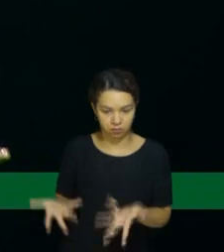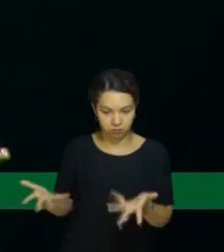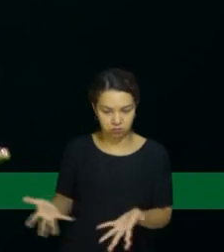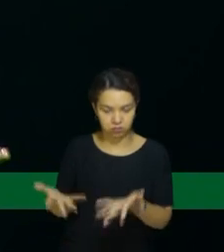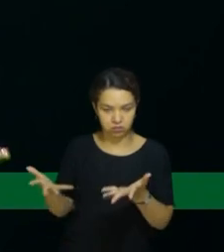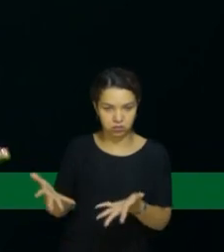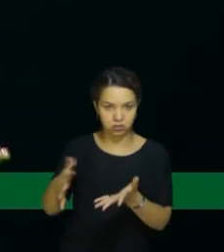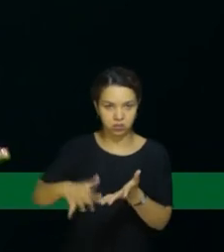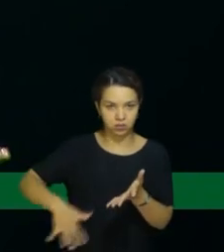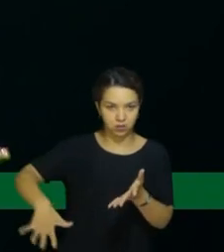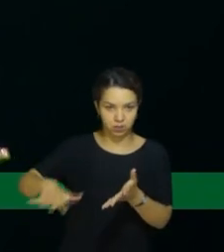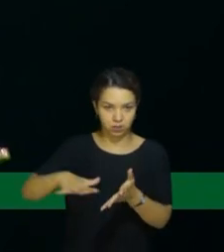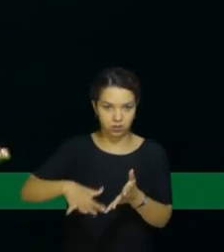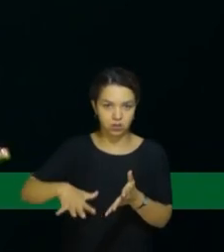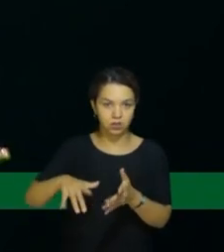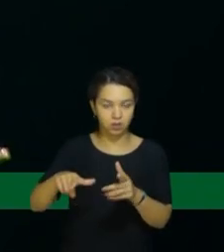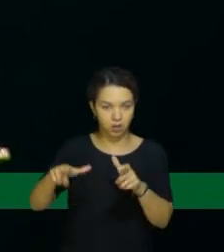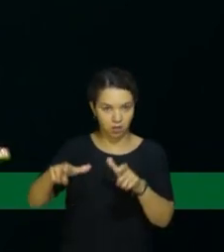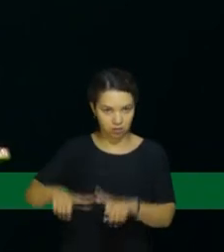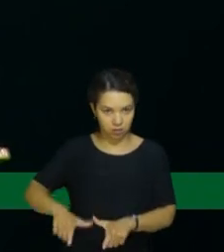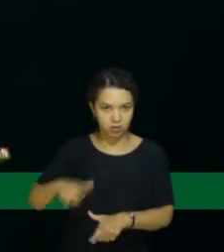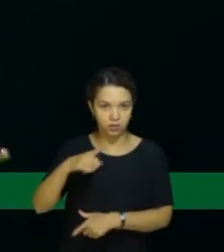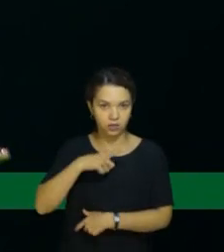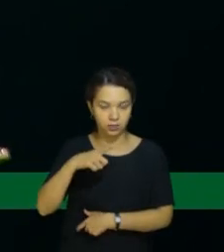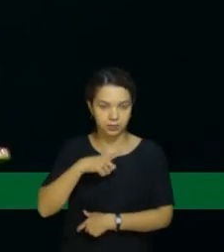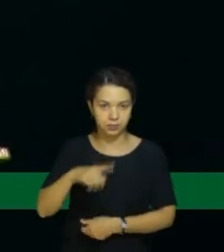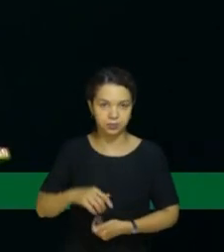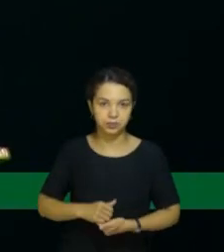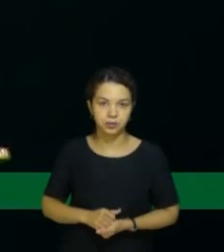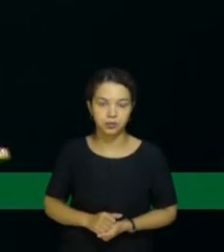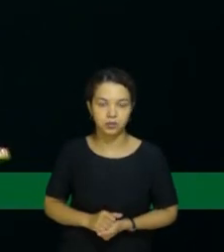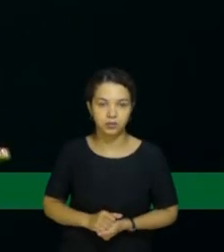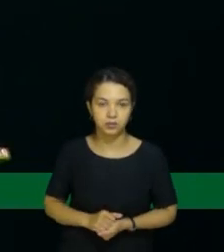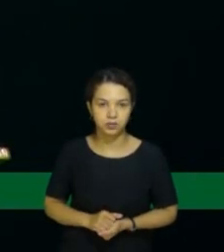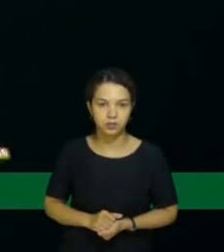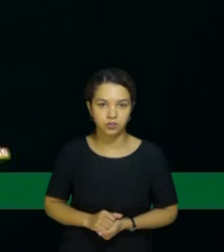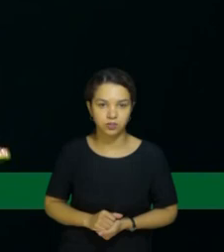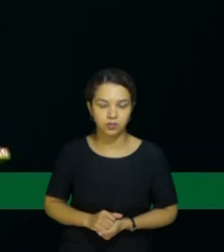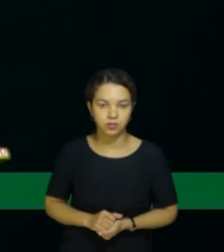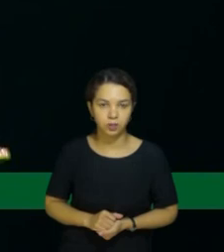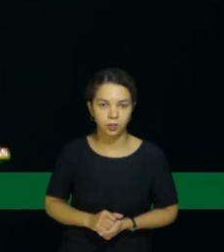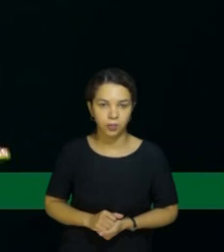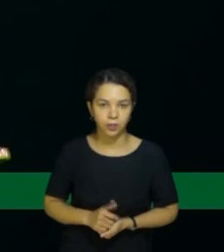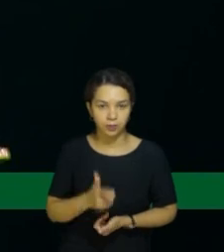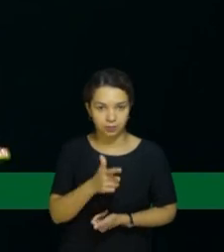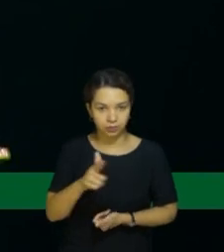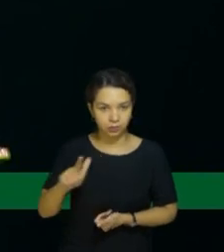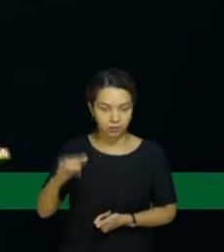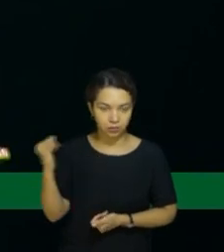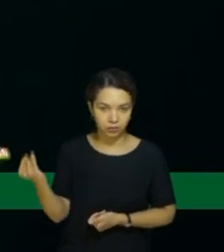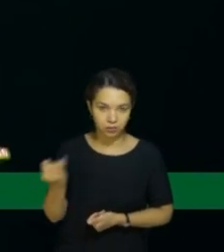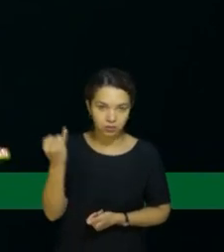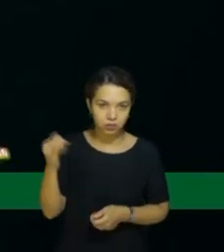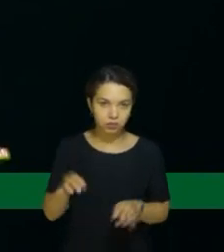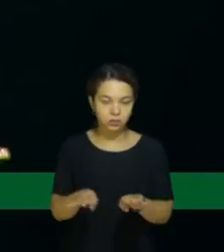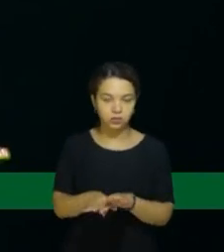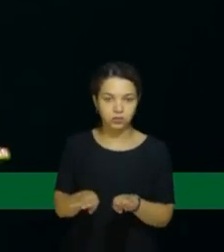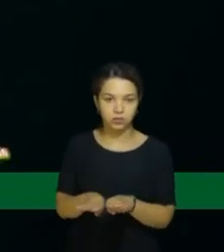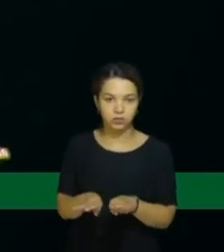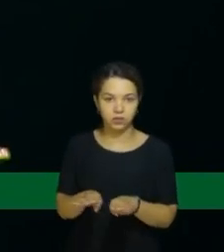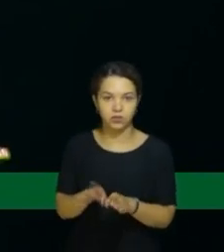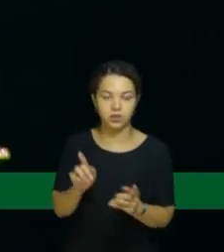própria região onde elas estão instaladas outro outro passo está acontecendo com objetivo de fazer